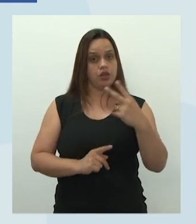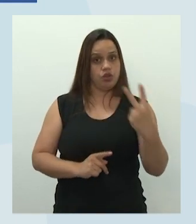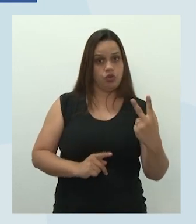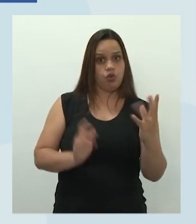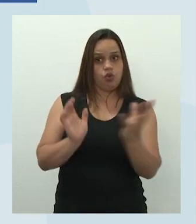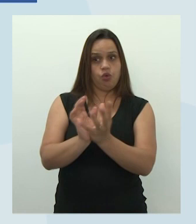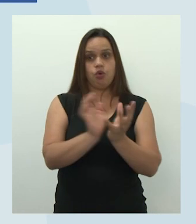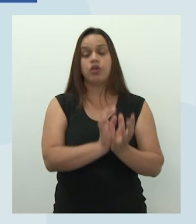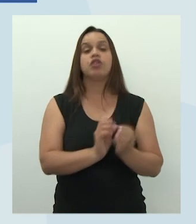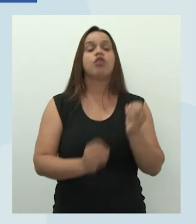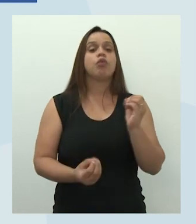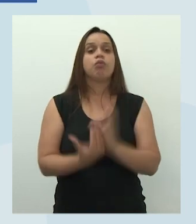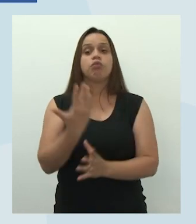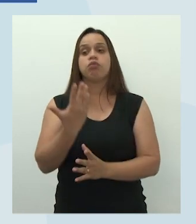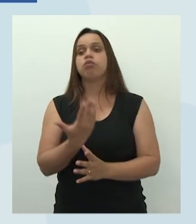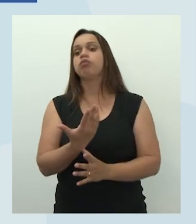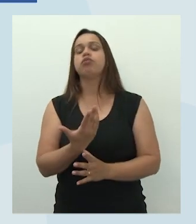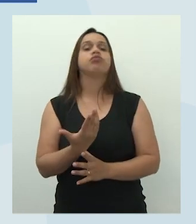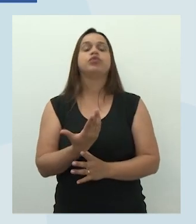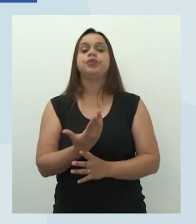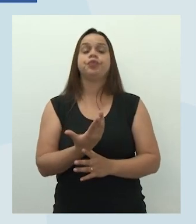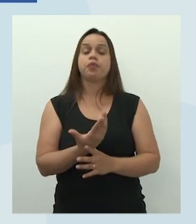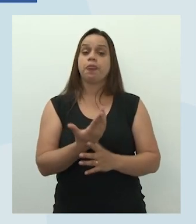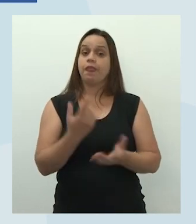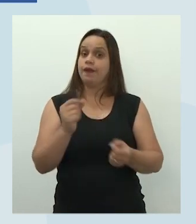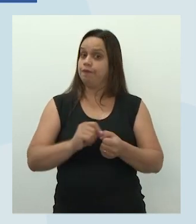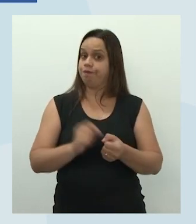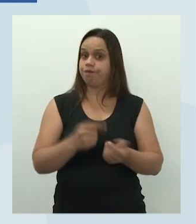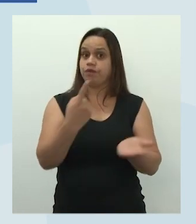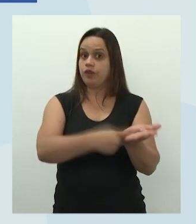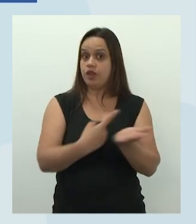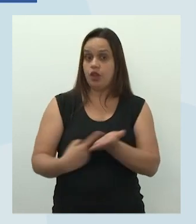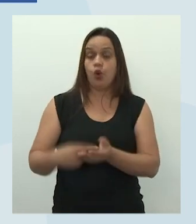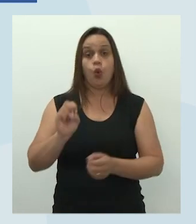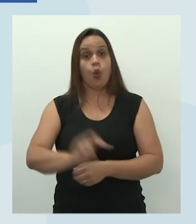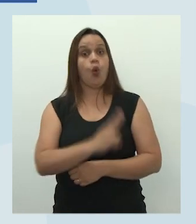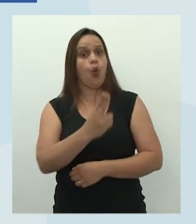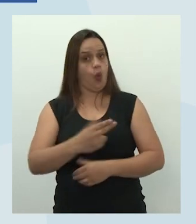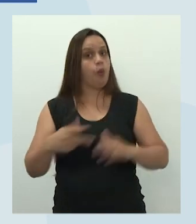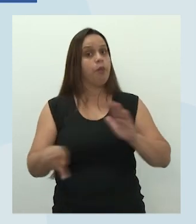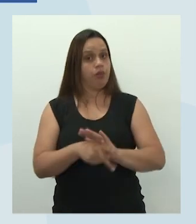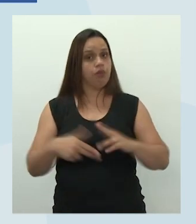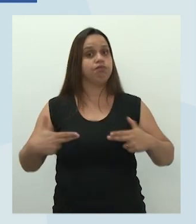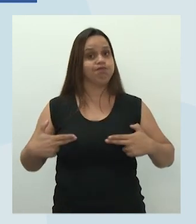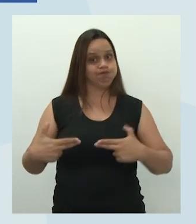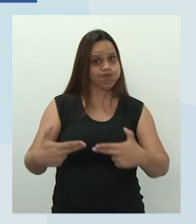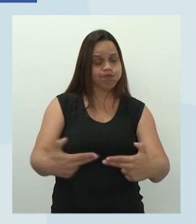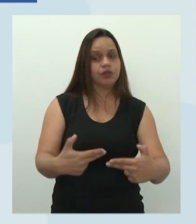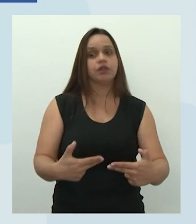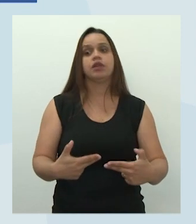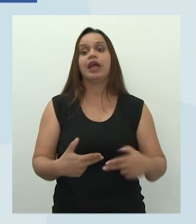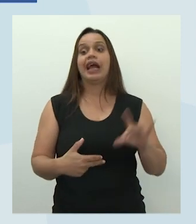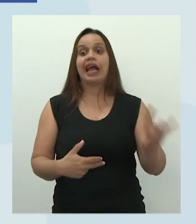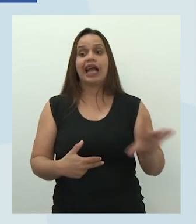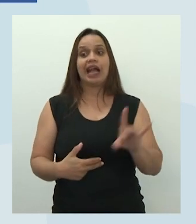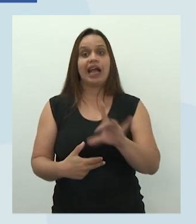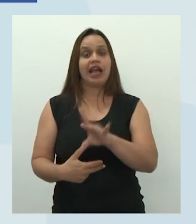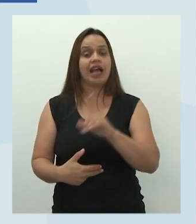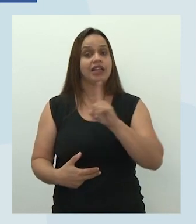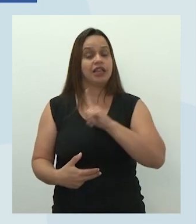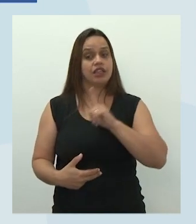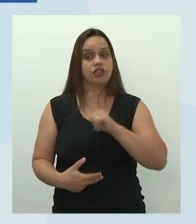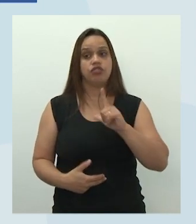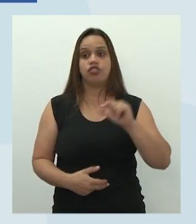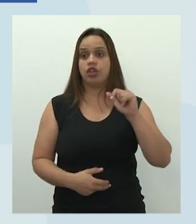se anexando por acordos ou por guerras, né? Cada nomo tinha o seu nomarca, que era o